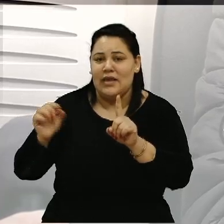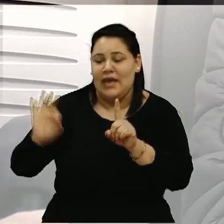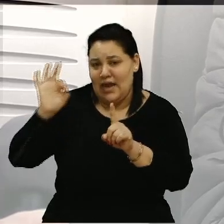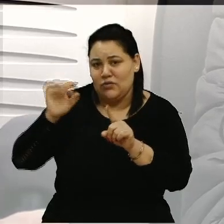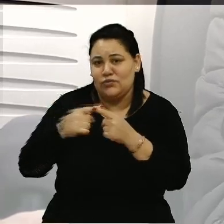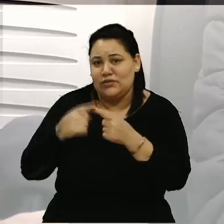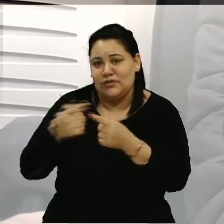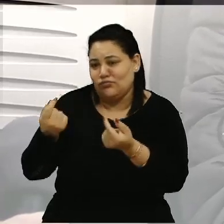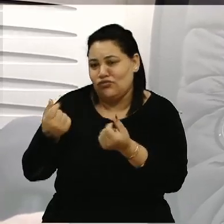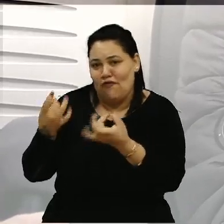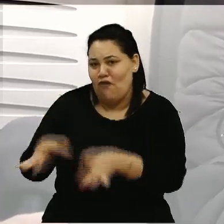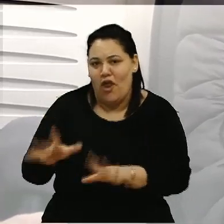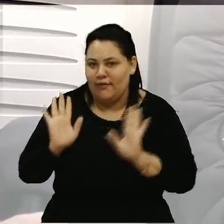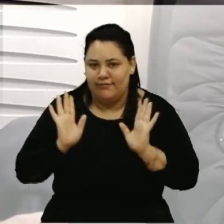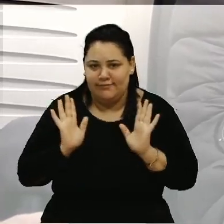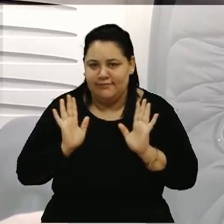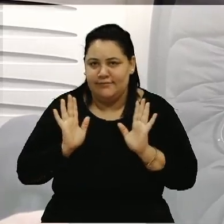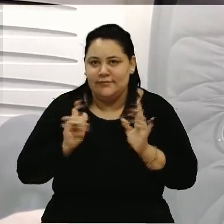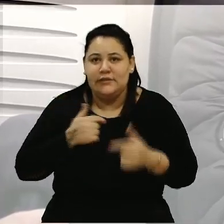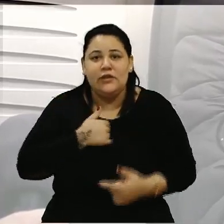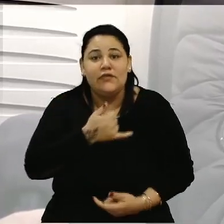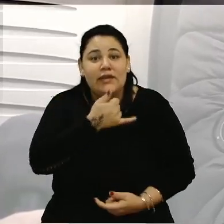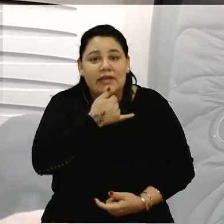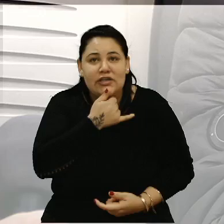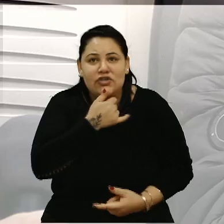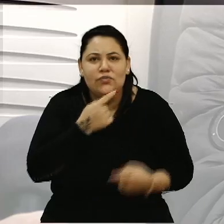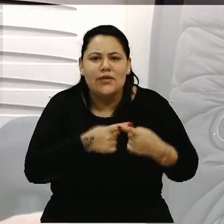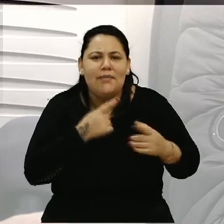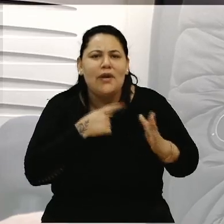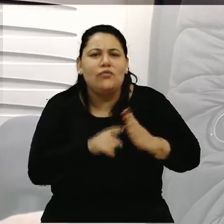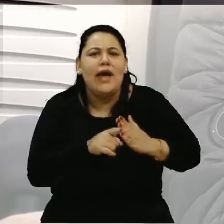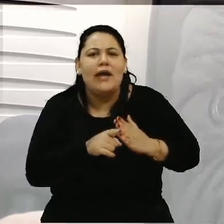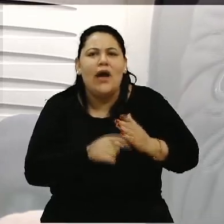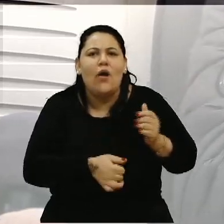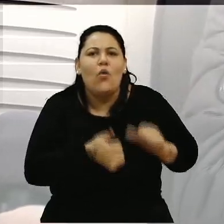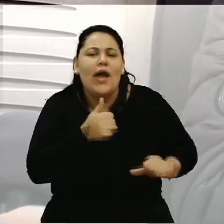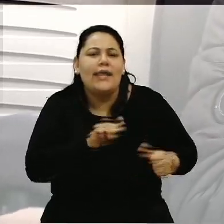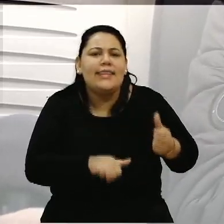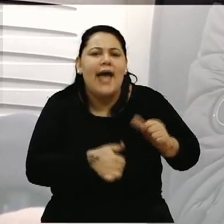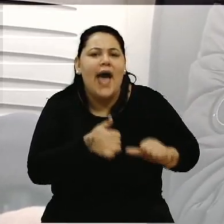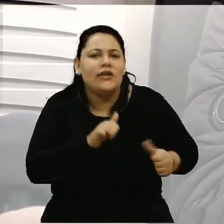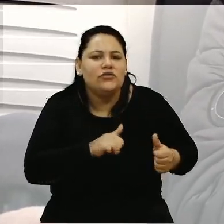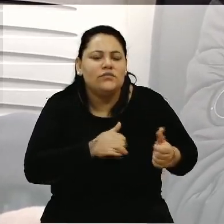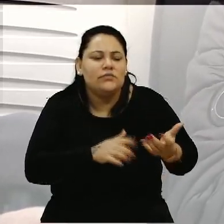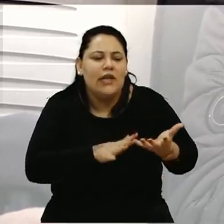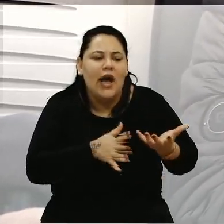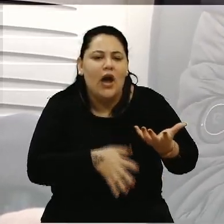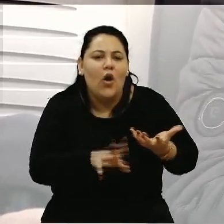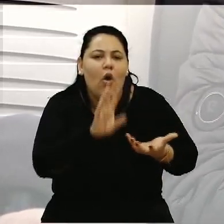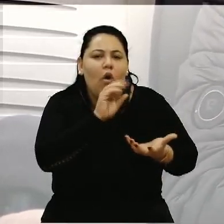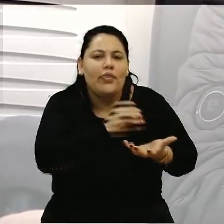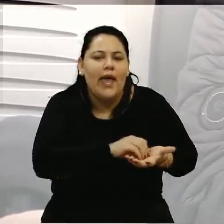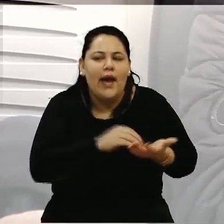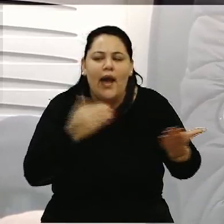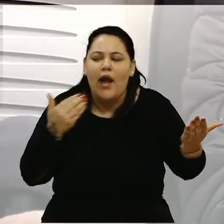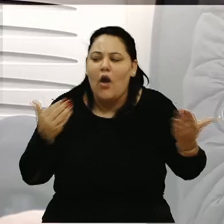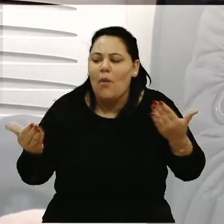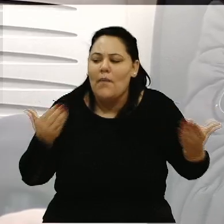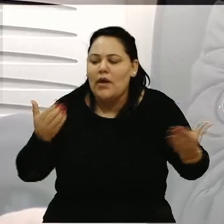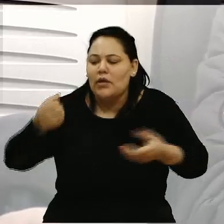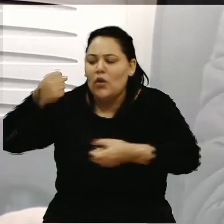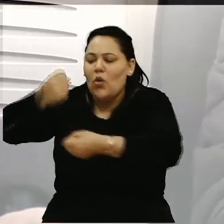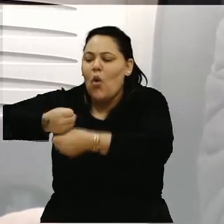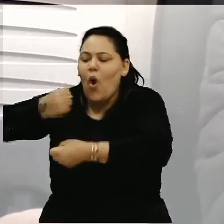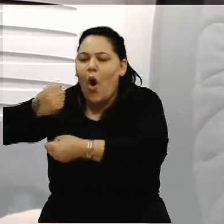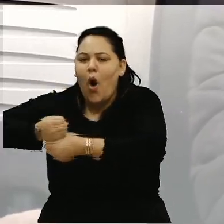fora. Então eu fiquei triste quando questionaram a qualidade da Codeca comparando com